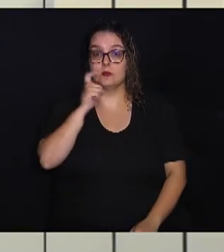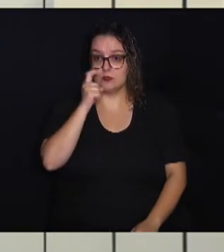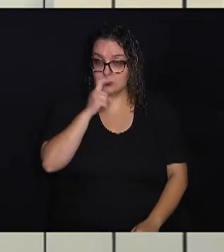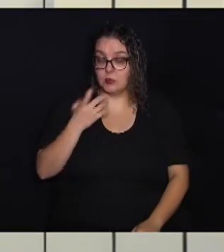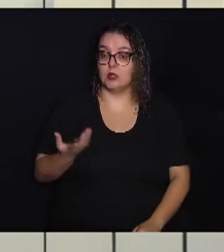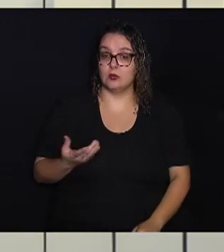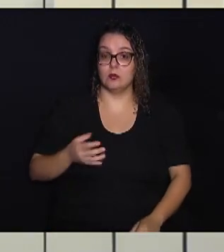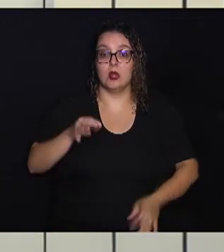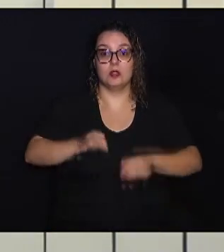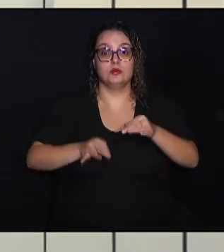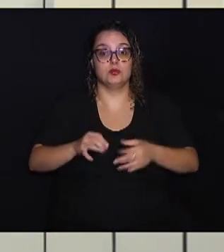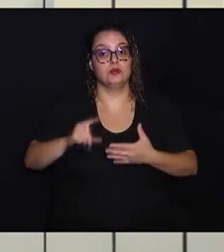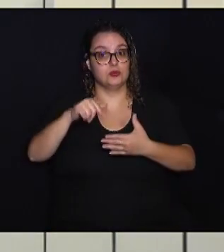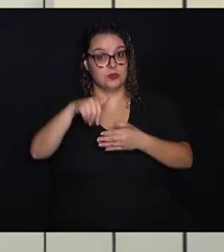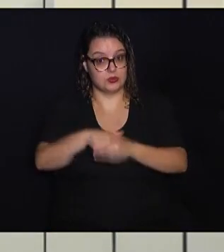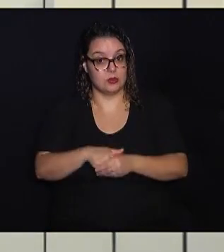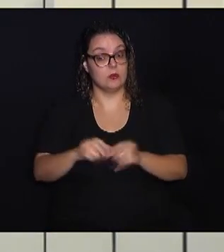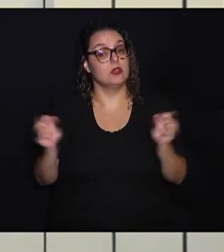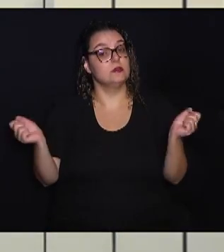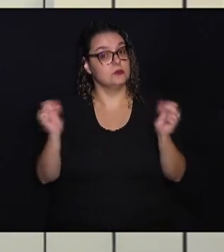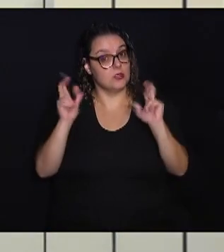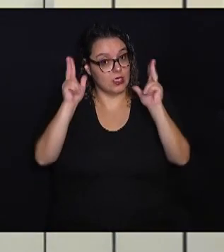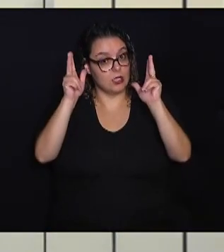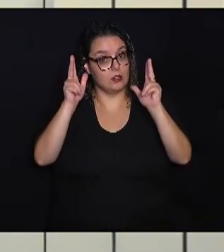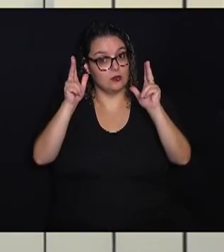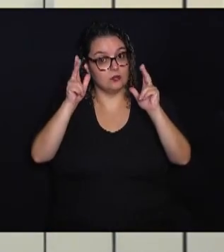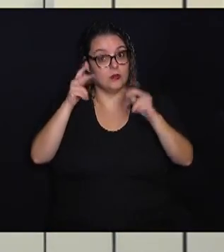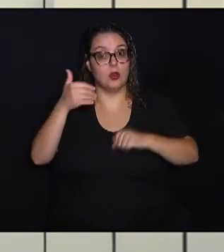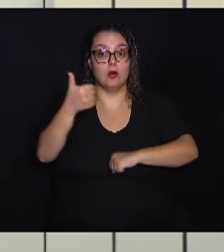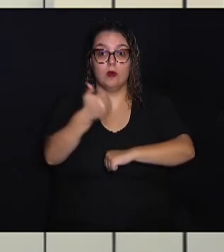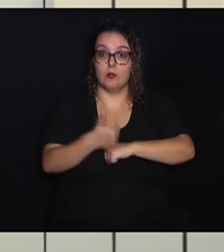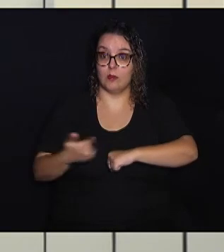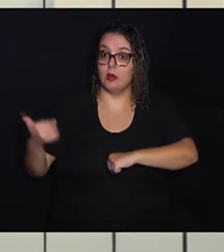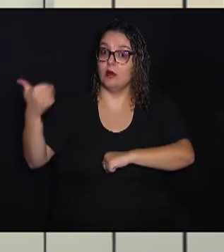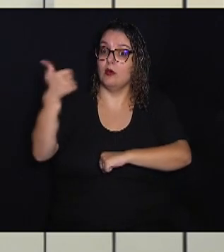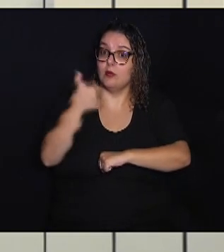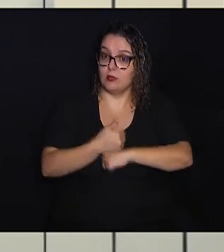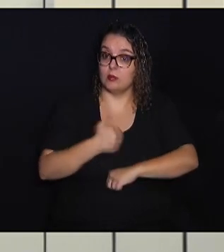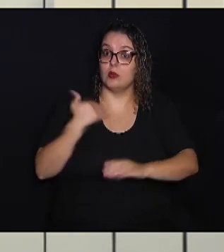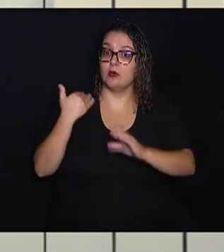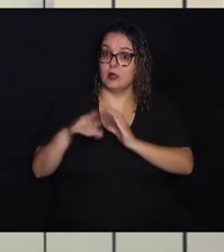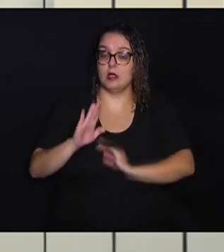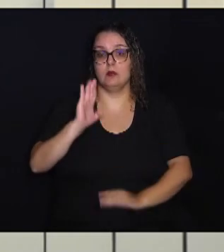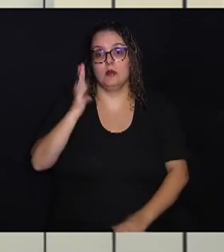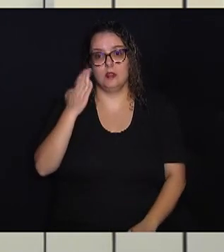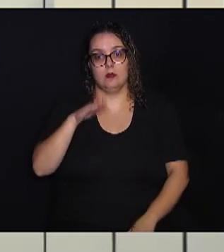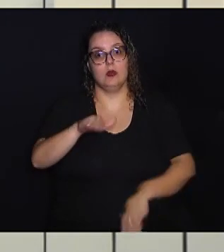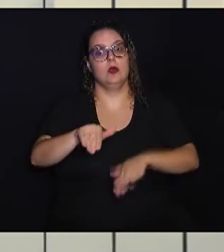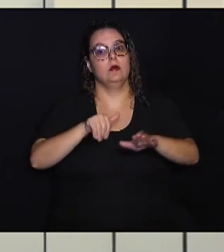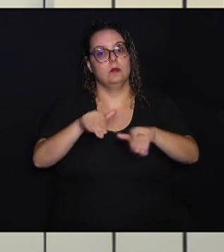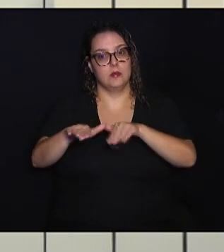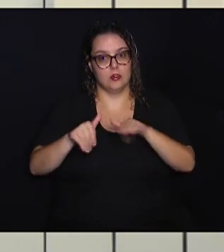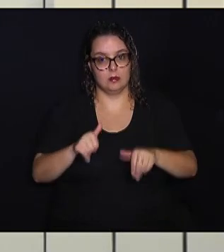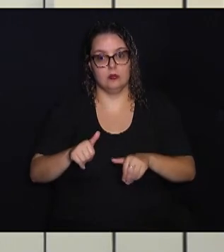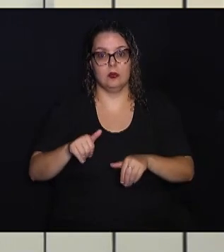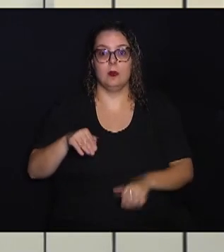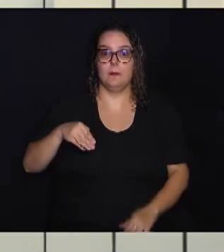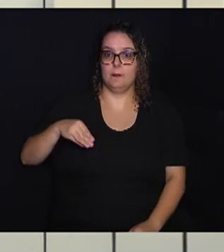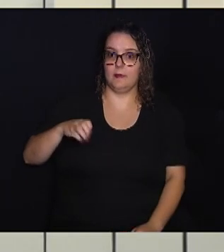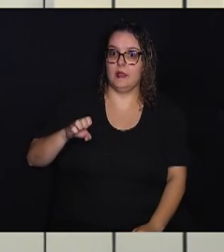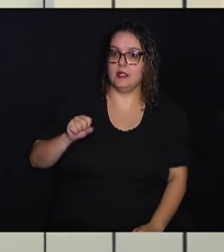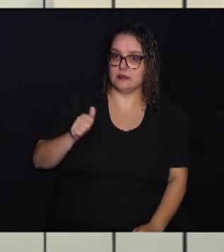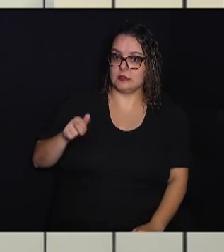Justiça Eleitoral faz alertas sobre golpes com e-mails falsos com convocação de mesários para